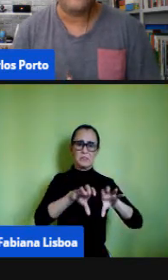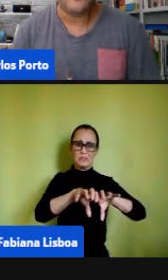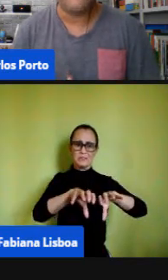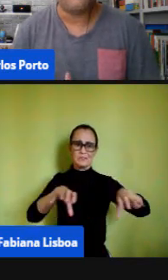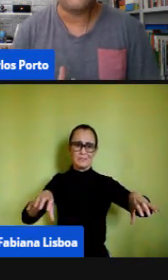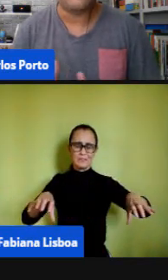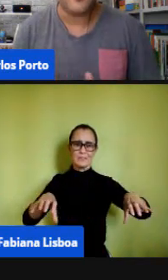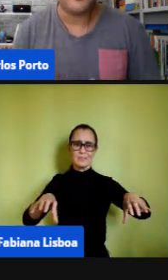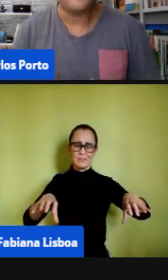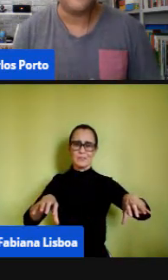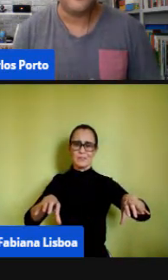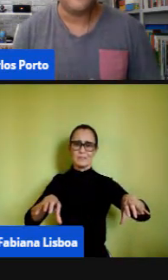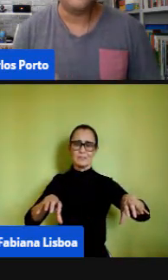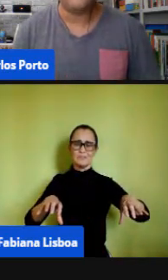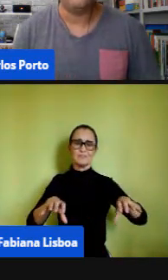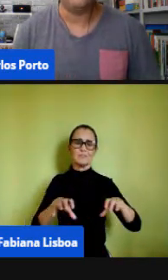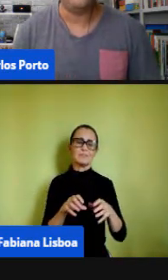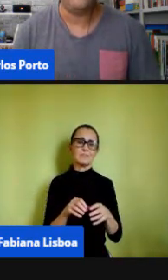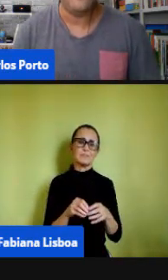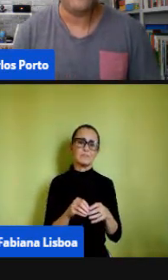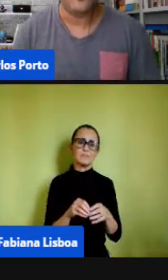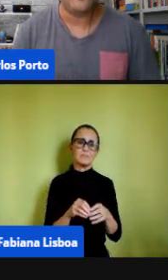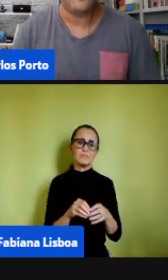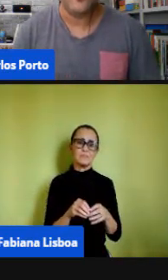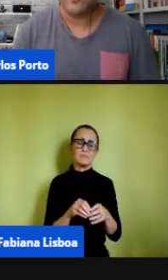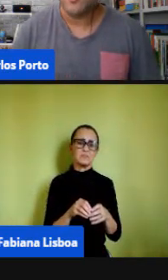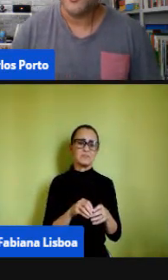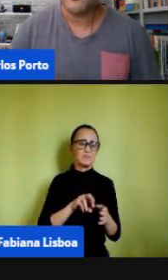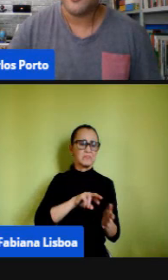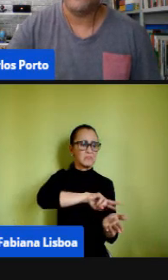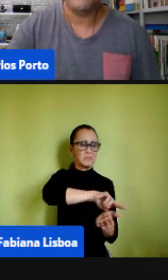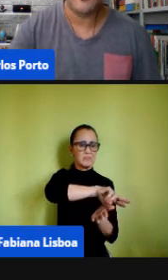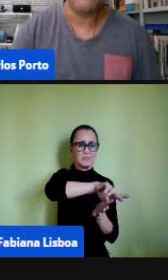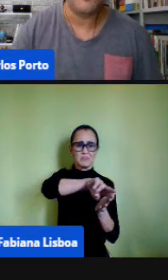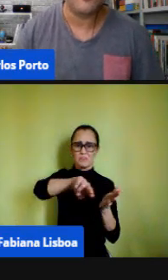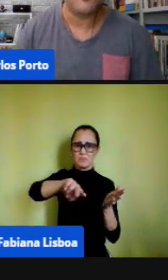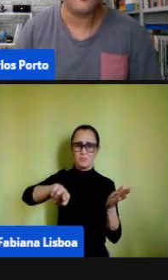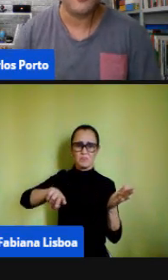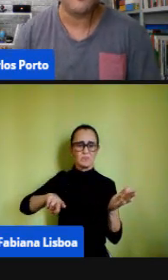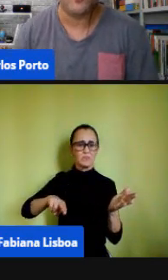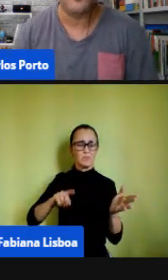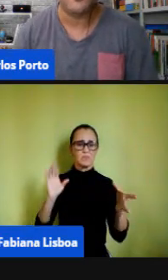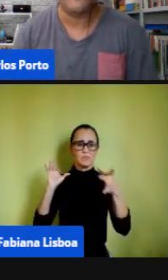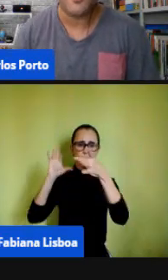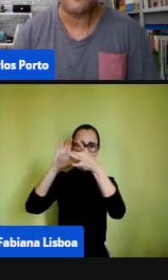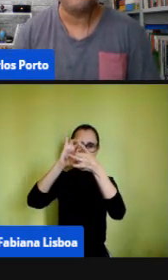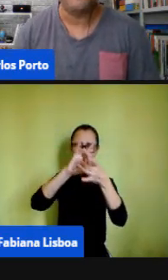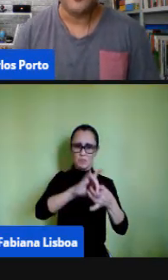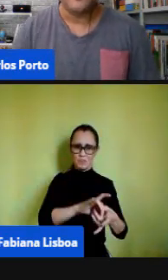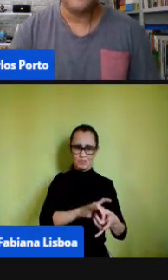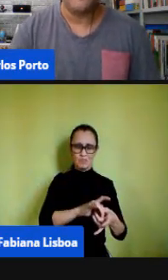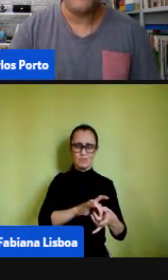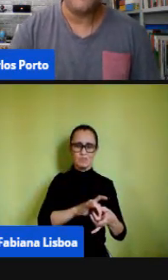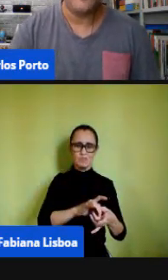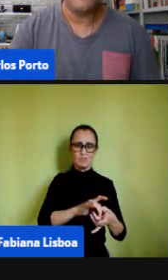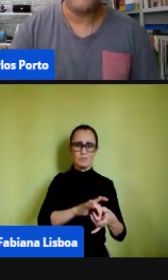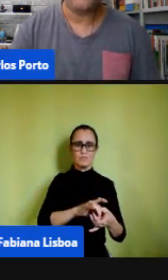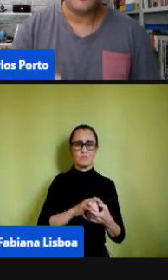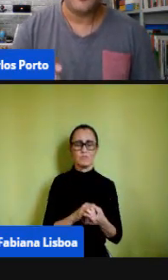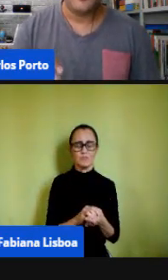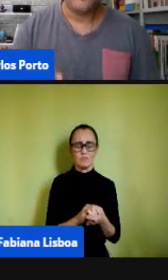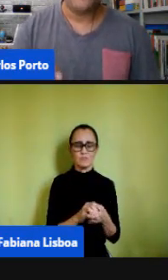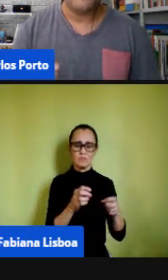ela não está afastada das outras dimensões. Deixa eu só passar aqui um slide para você poder observar. Então,